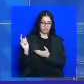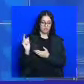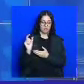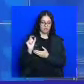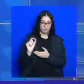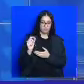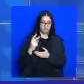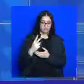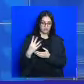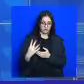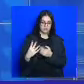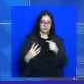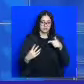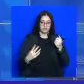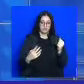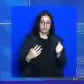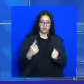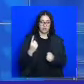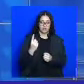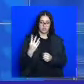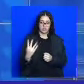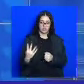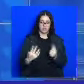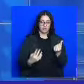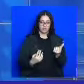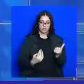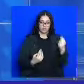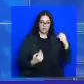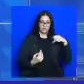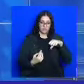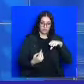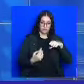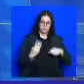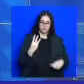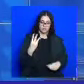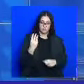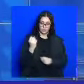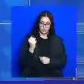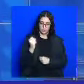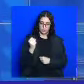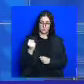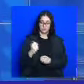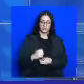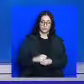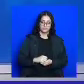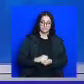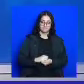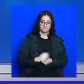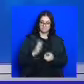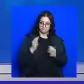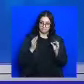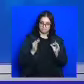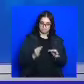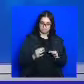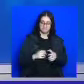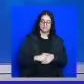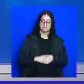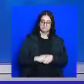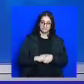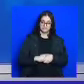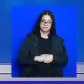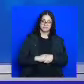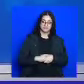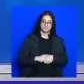24, 78, 14, 69 e 38. Auditoras, confirmam?